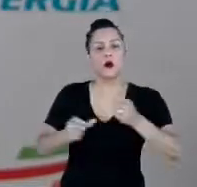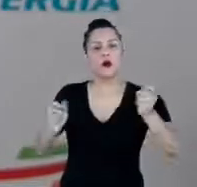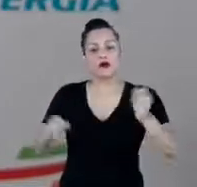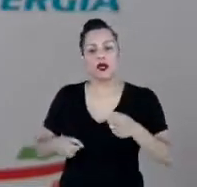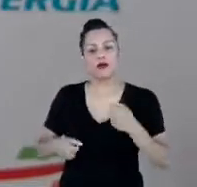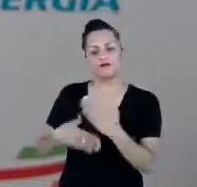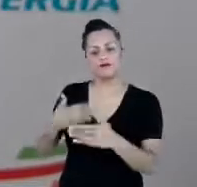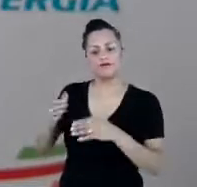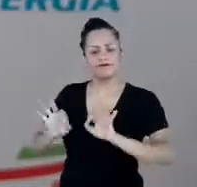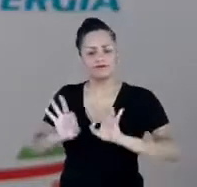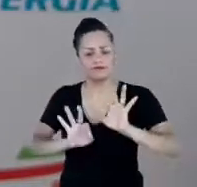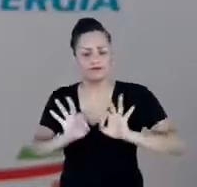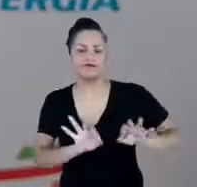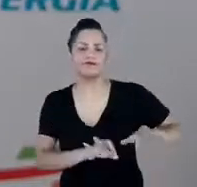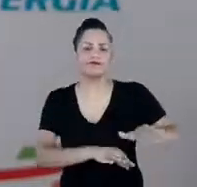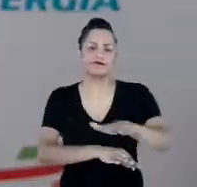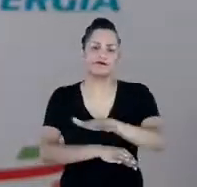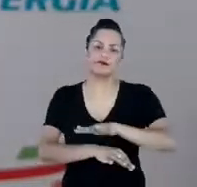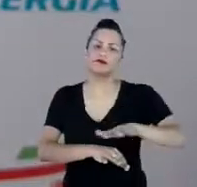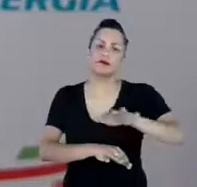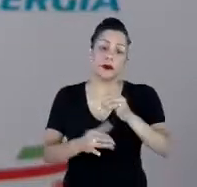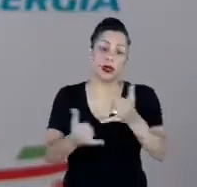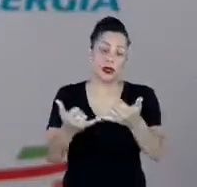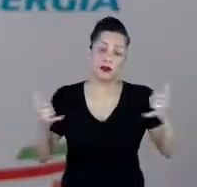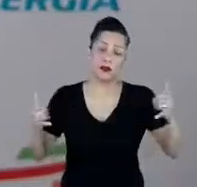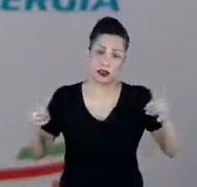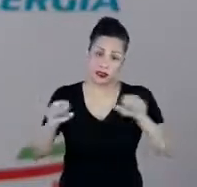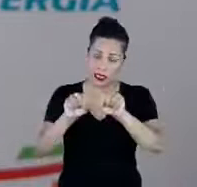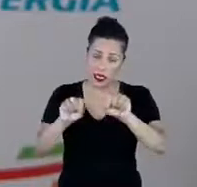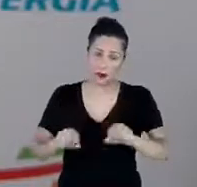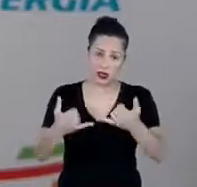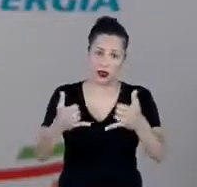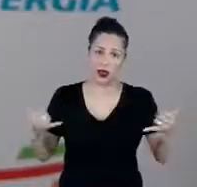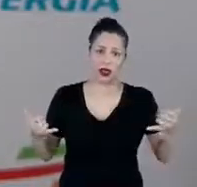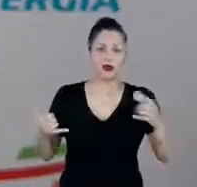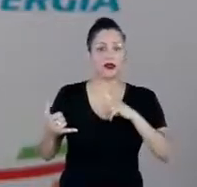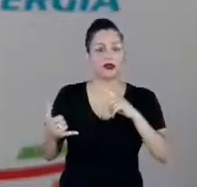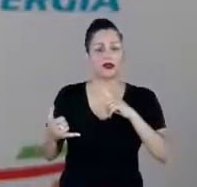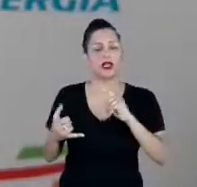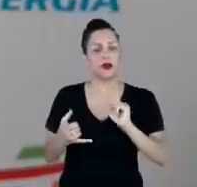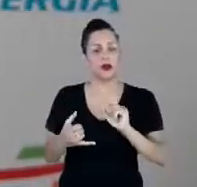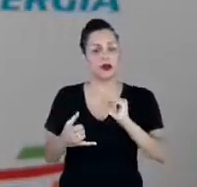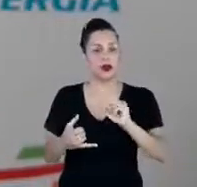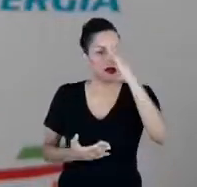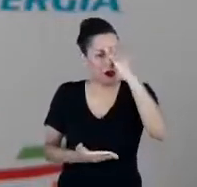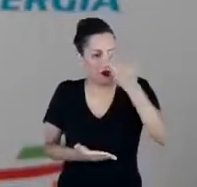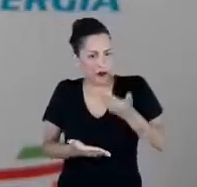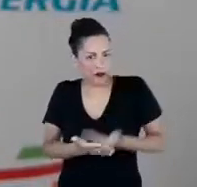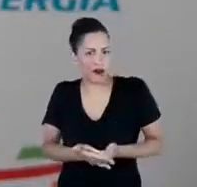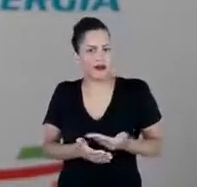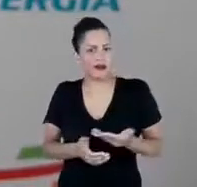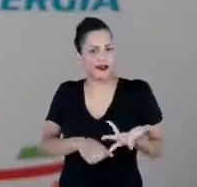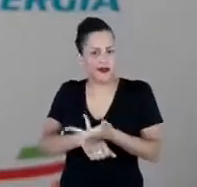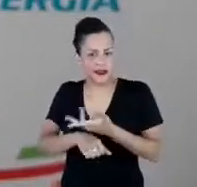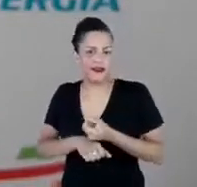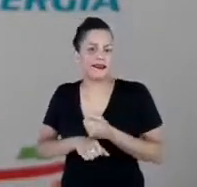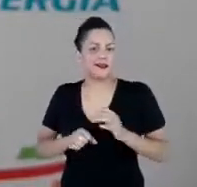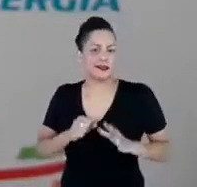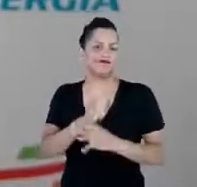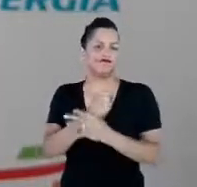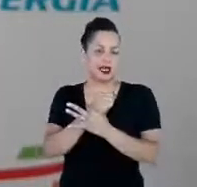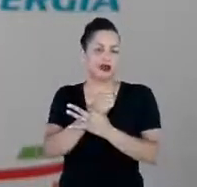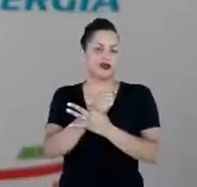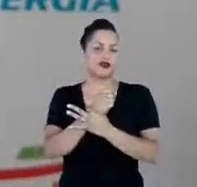planejar o sistema elétrico para assegurar a confiança EA eficiência EA produtividade